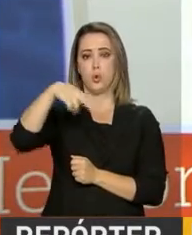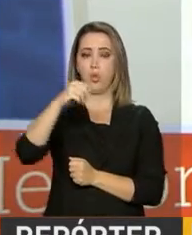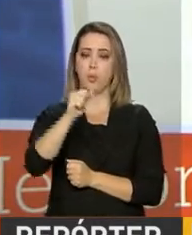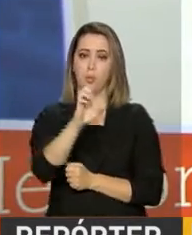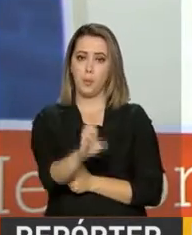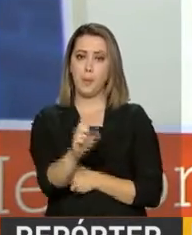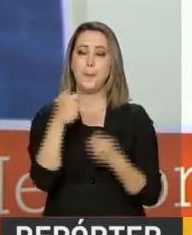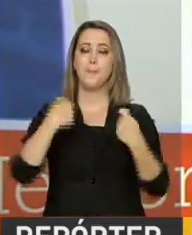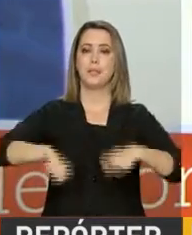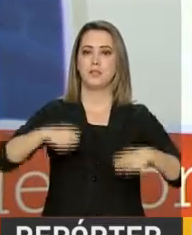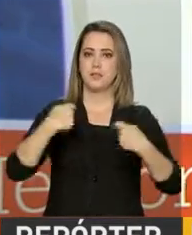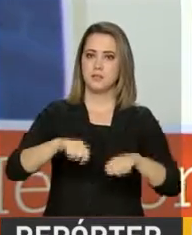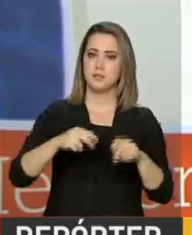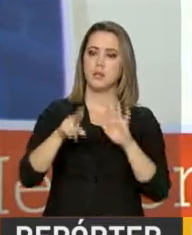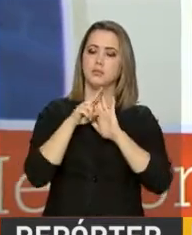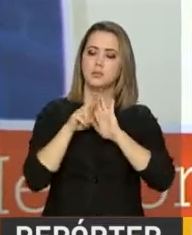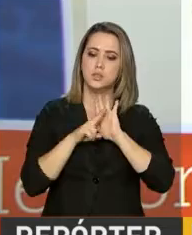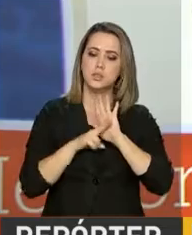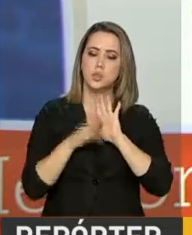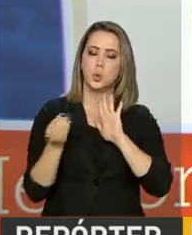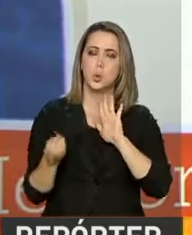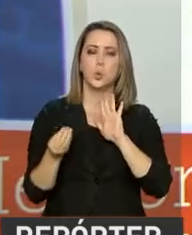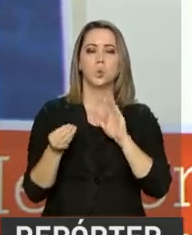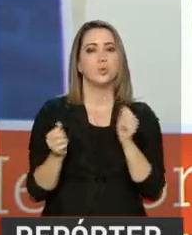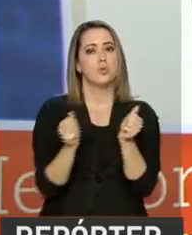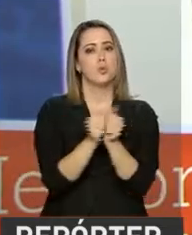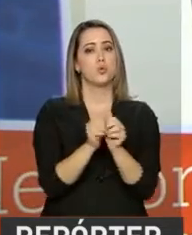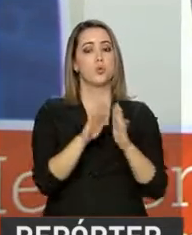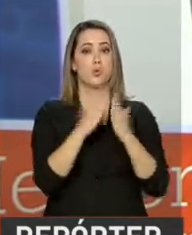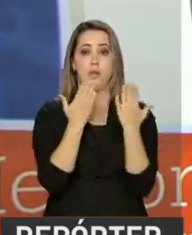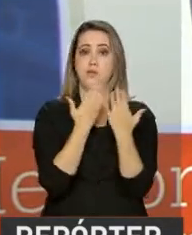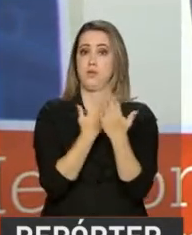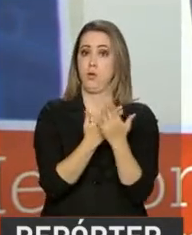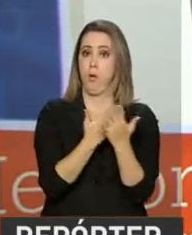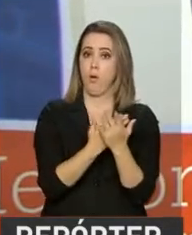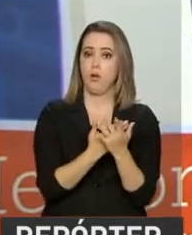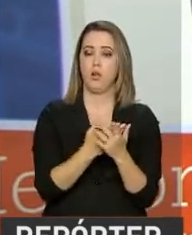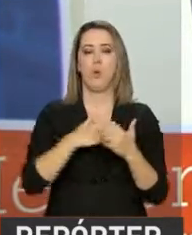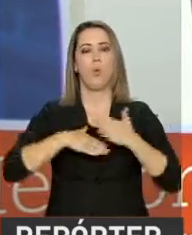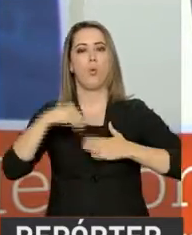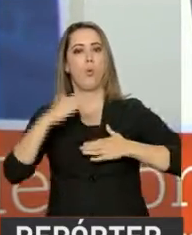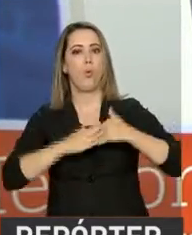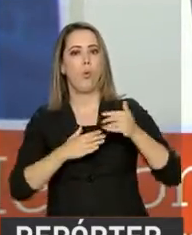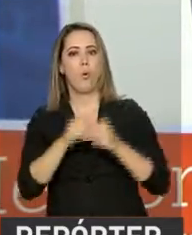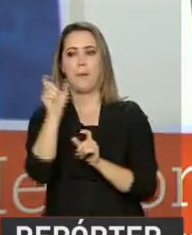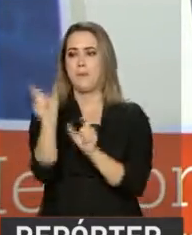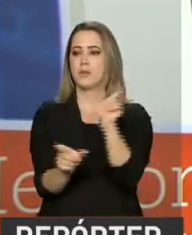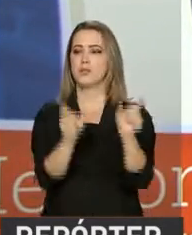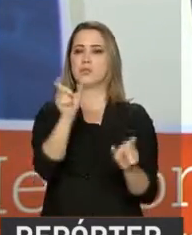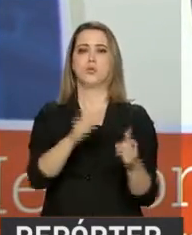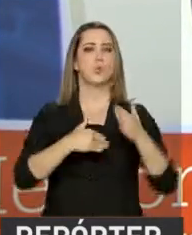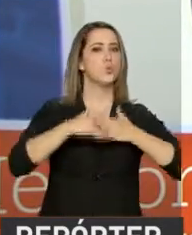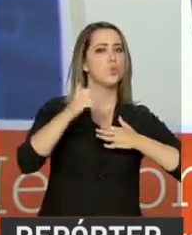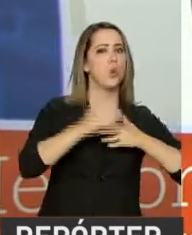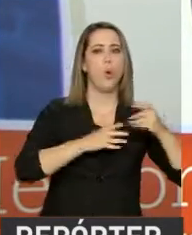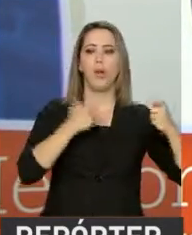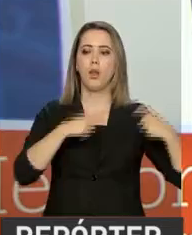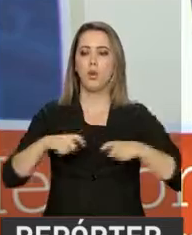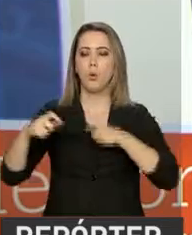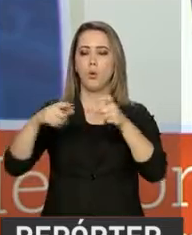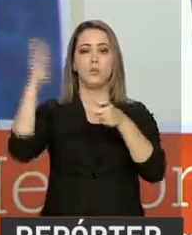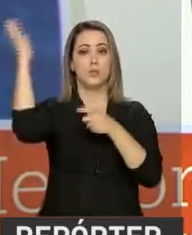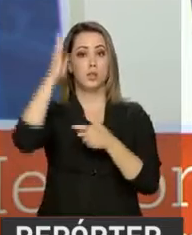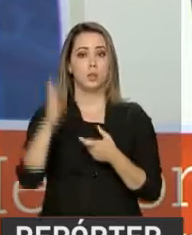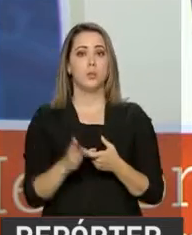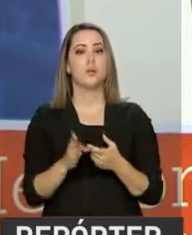precisam estar devidamente regularizadas, né, junto à sua escola. Qualquer merendeira ou merendeiro de qualquer escola pública da educação básica